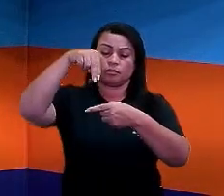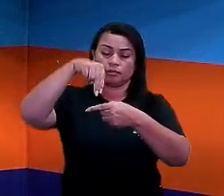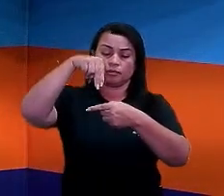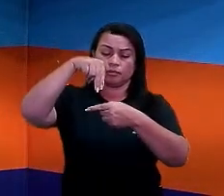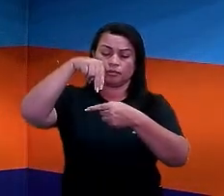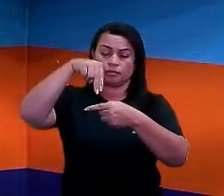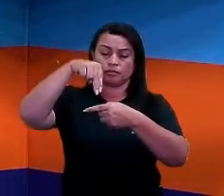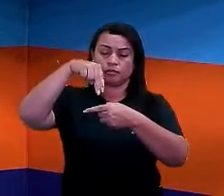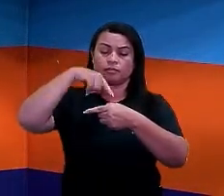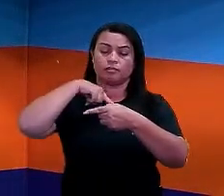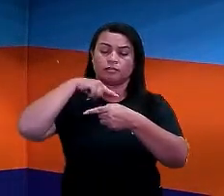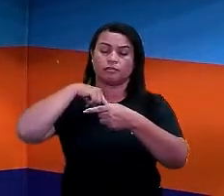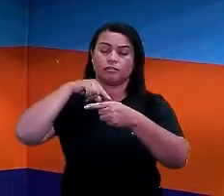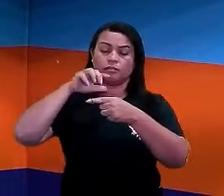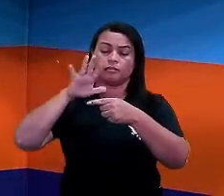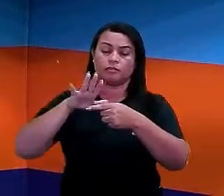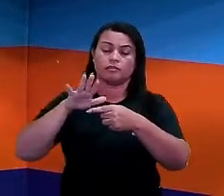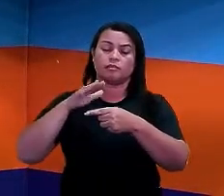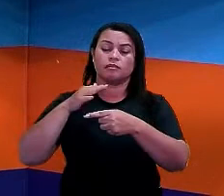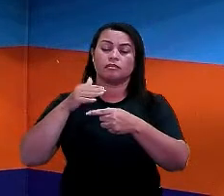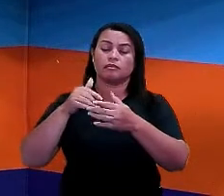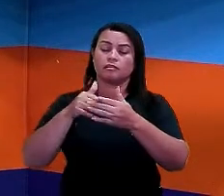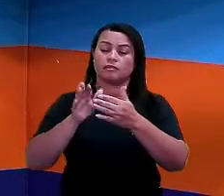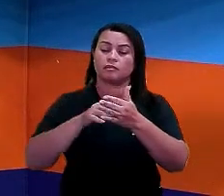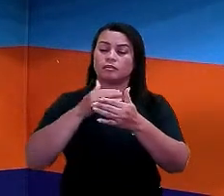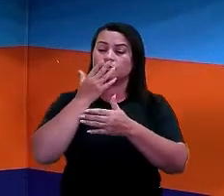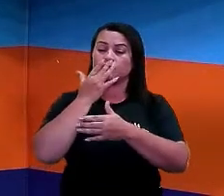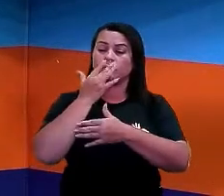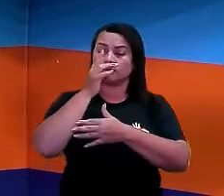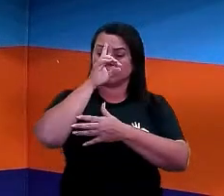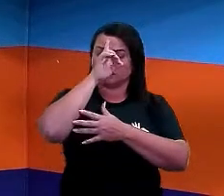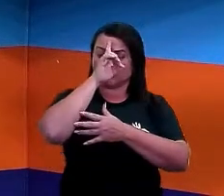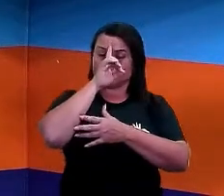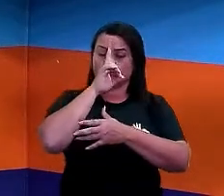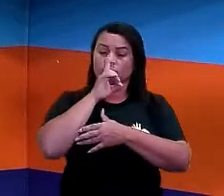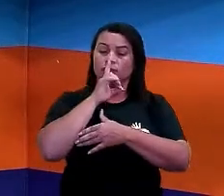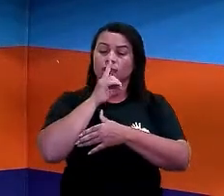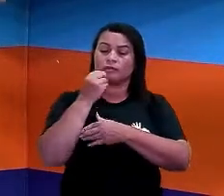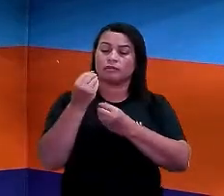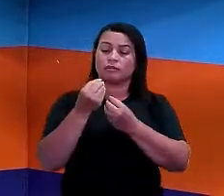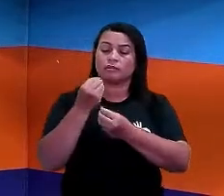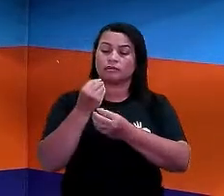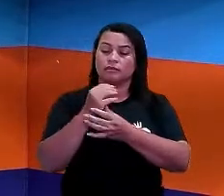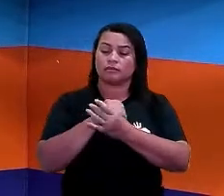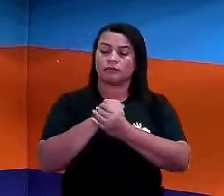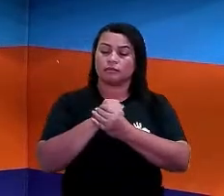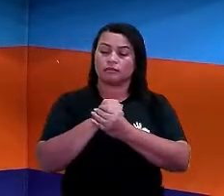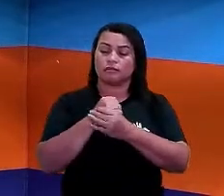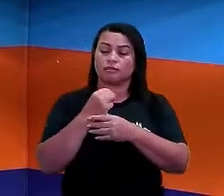numerador vai ficar a parte que está pintada de amarelo, tá certo? E aí como é que eu faço isso?